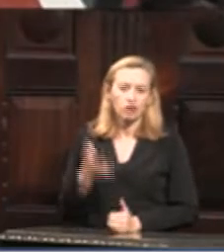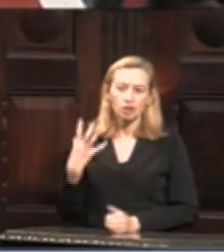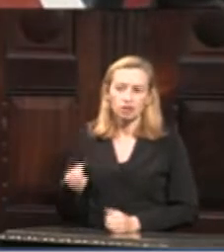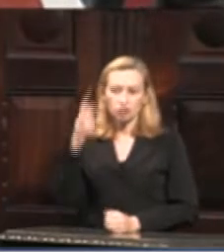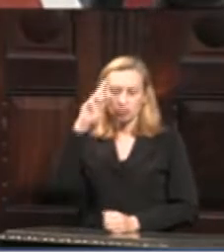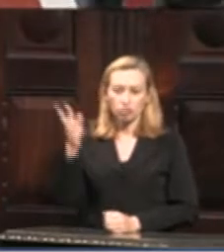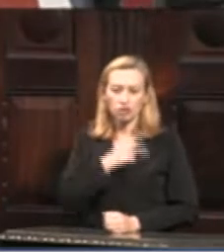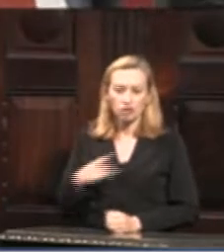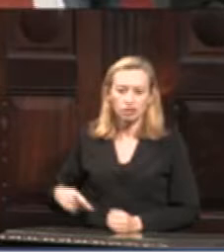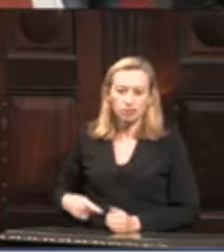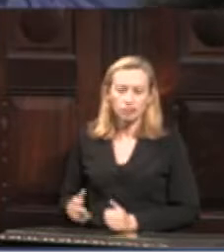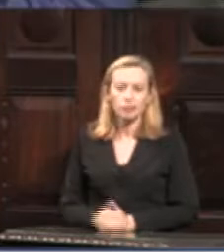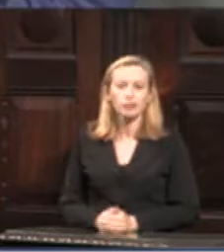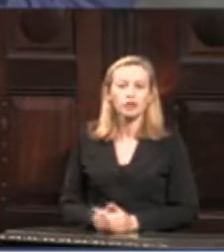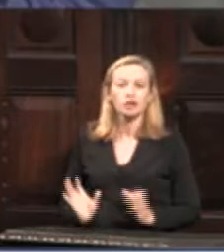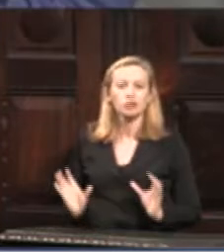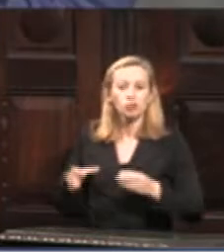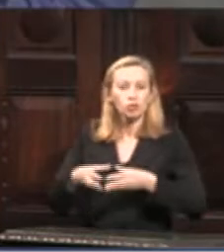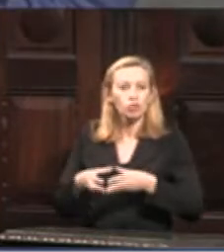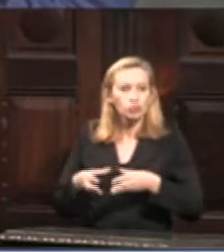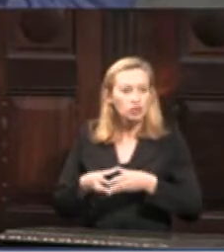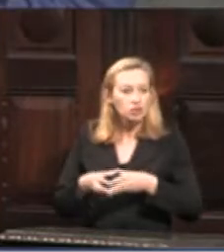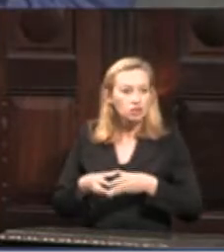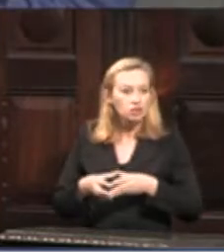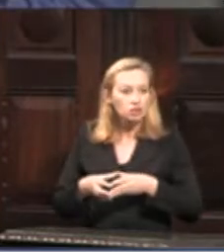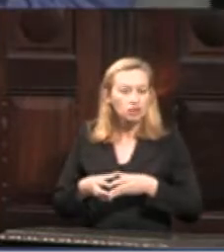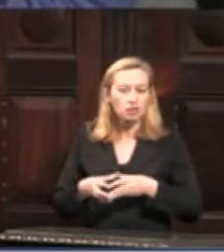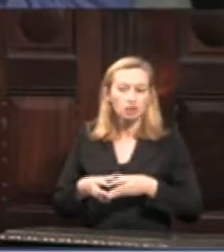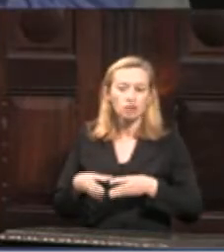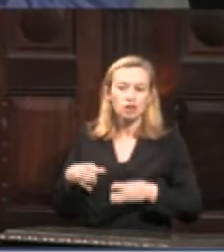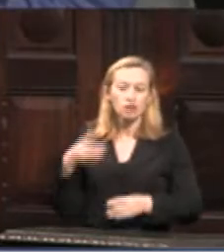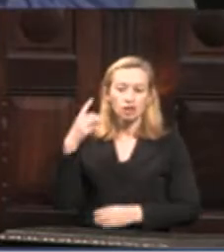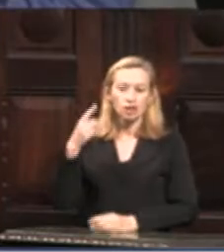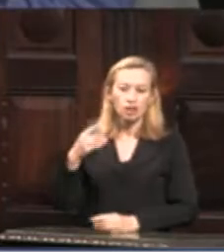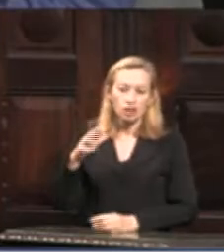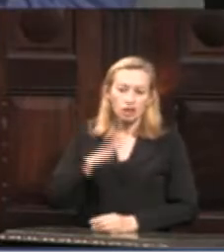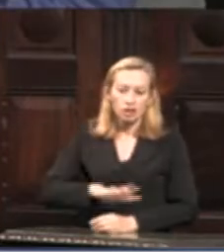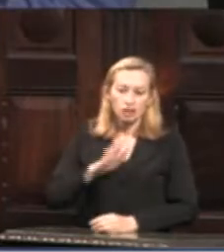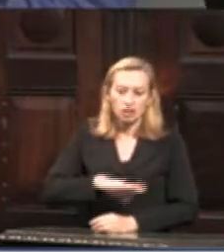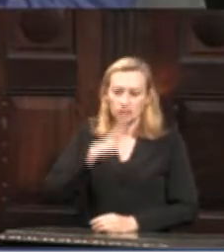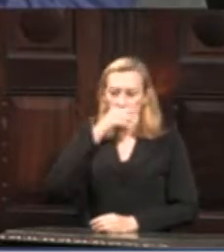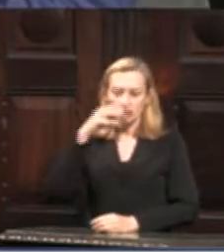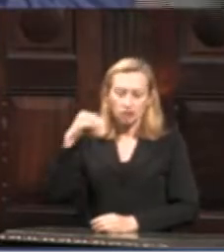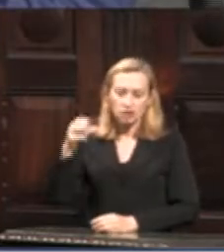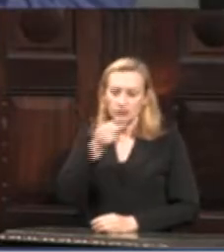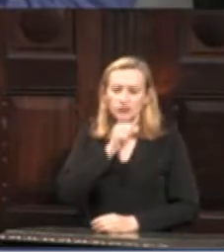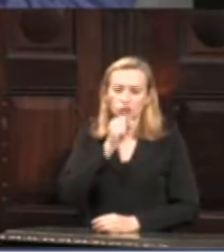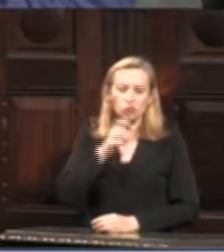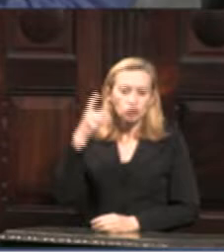Favorável, senhor presidente. Pela Comissão de Assuntos da Criança, Adolescente e do Idoso, deputada Tia Ju.